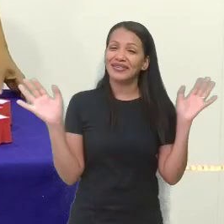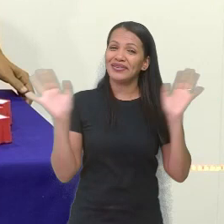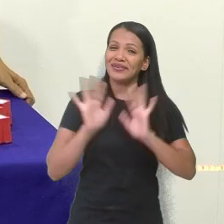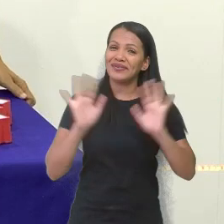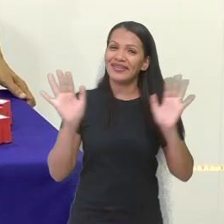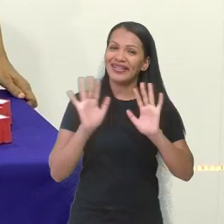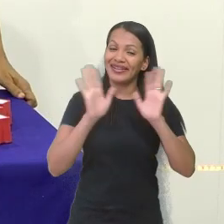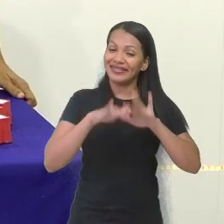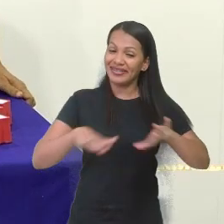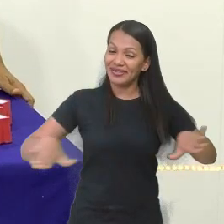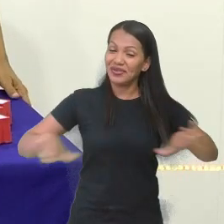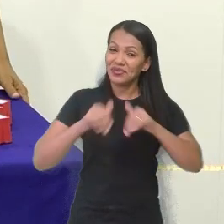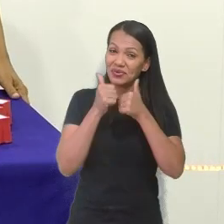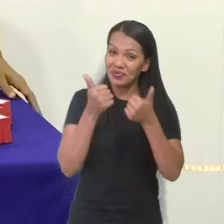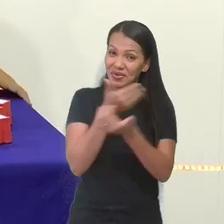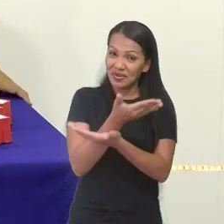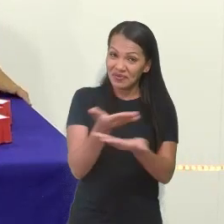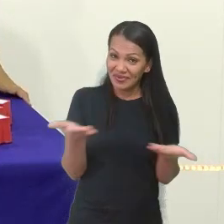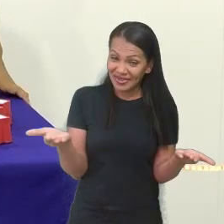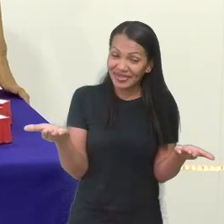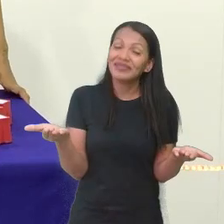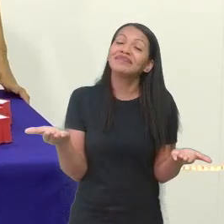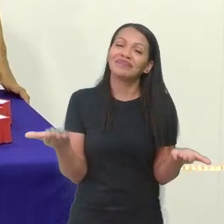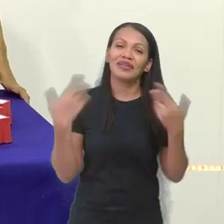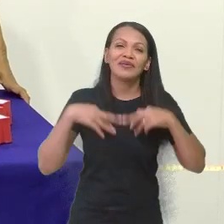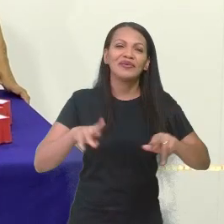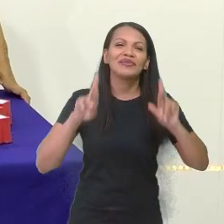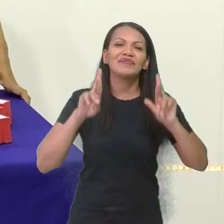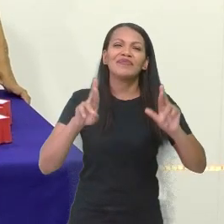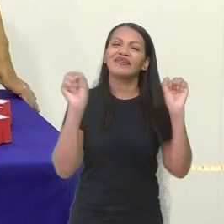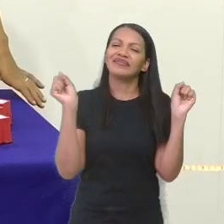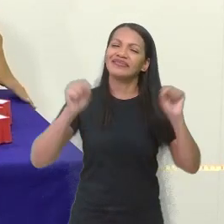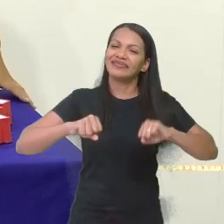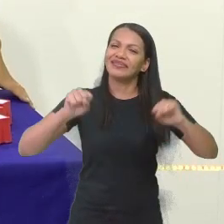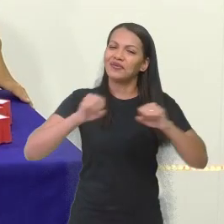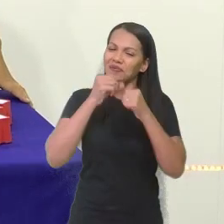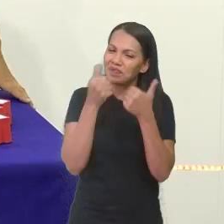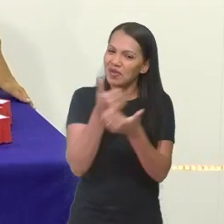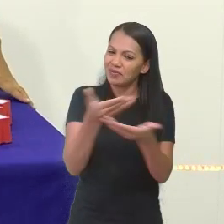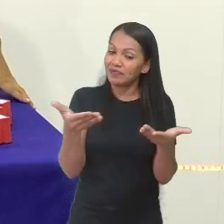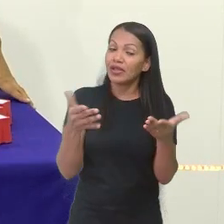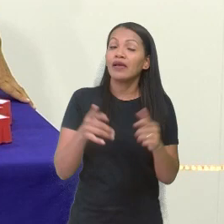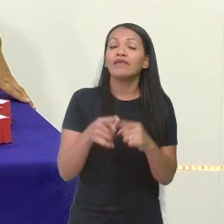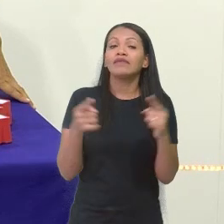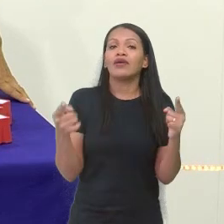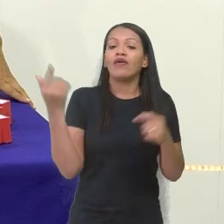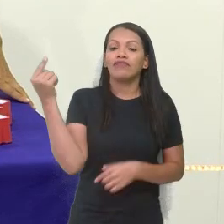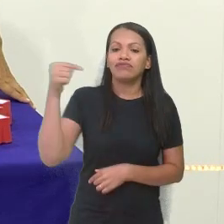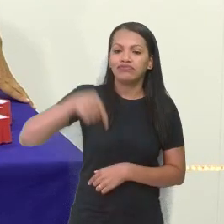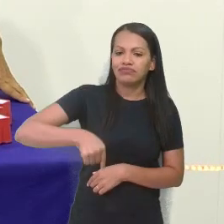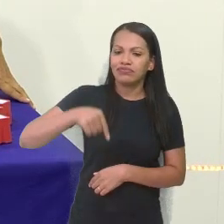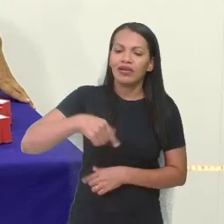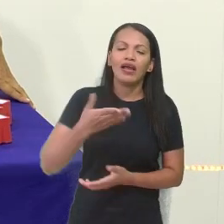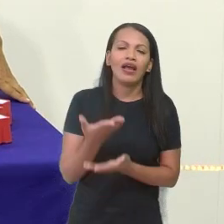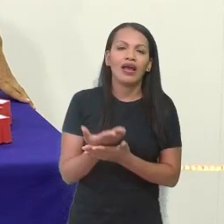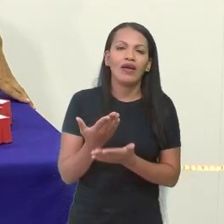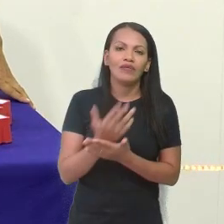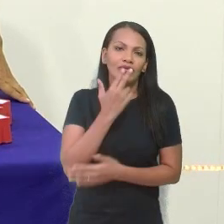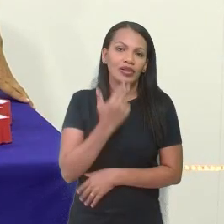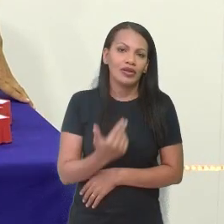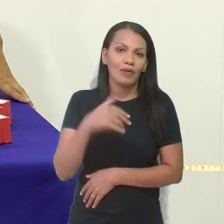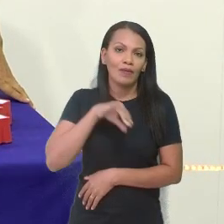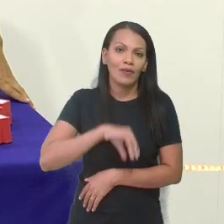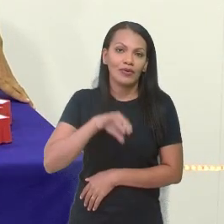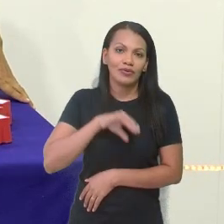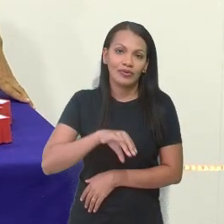Olá, crianças! Tudo bem com vocês? Espero que sim. Estamos aqui para mais uma aula, hoje de língua